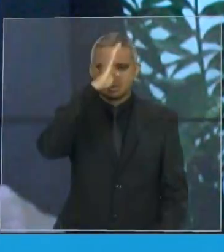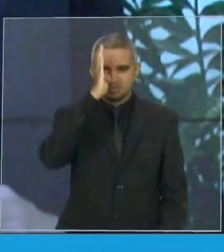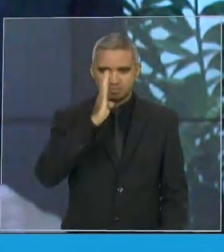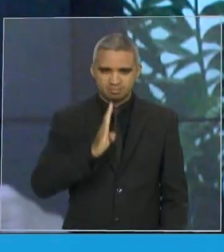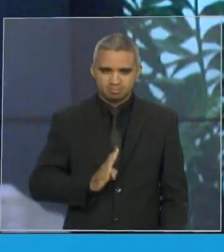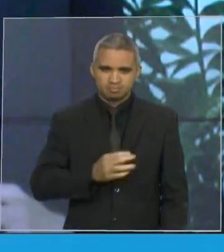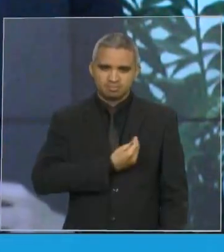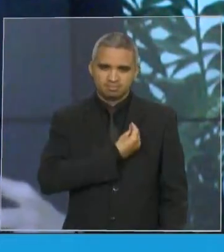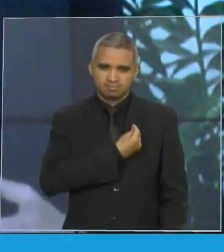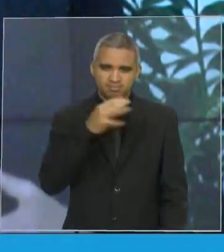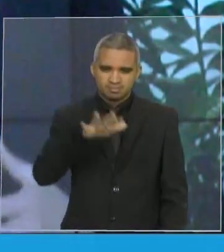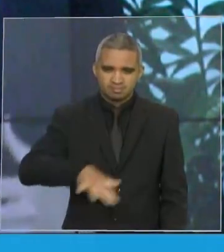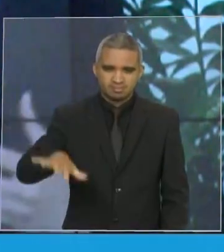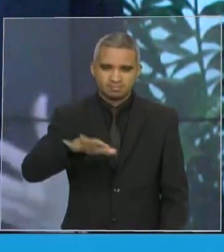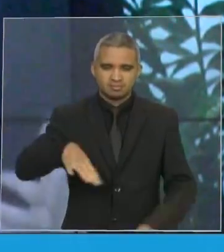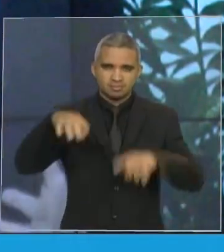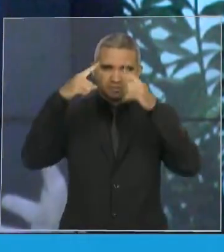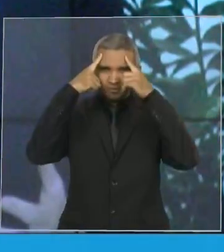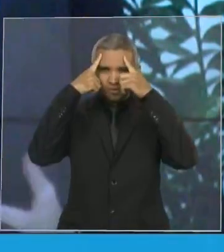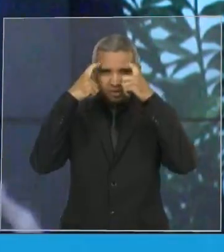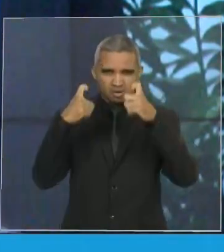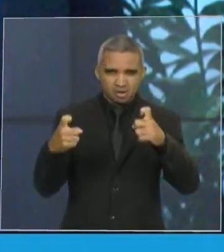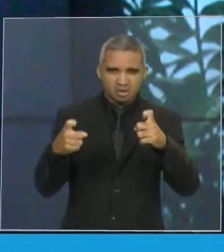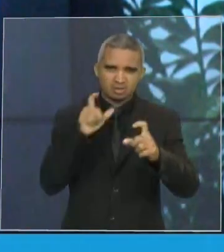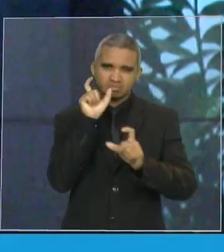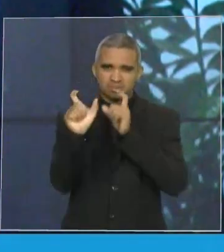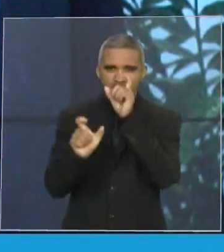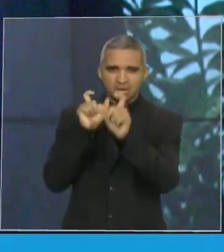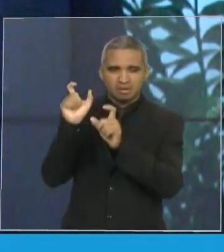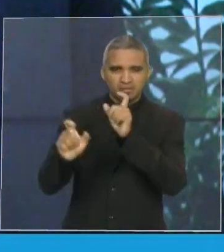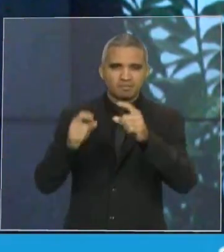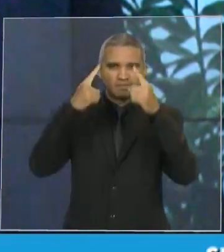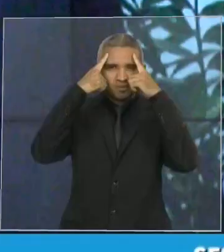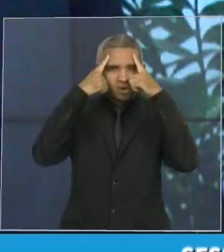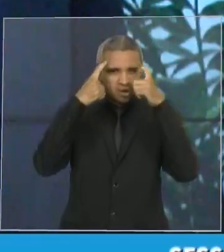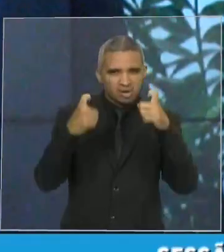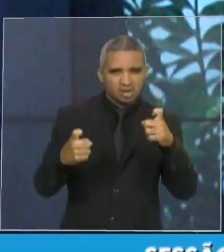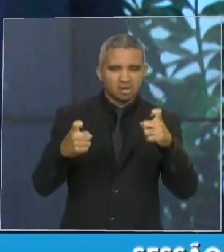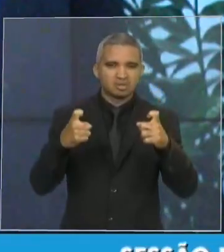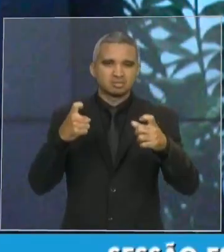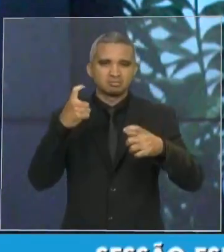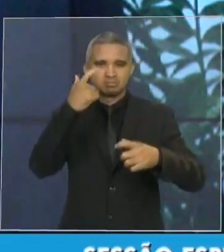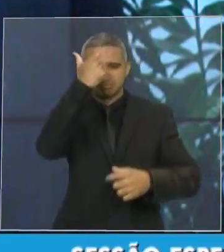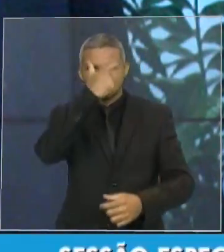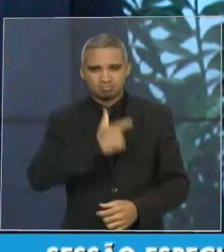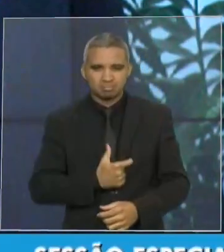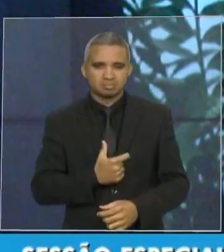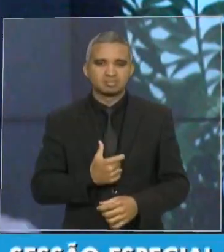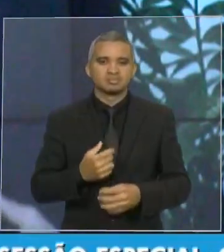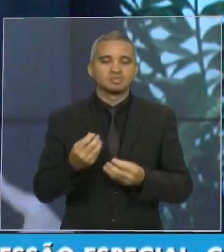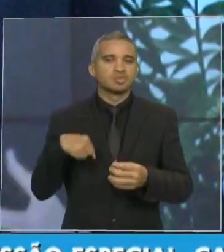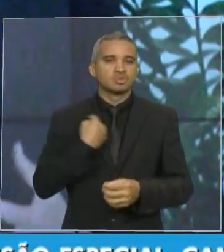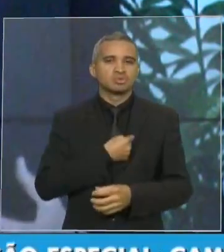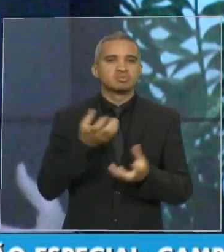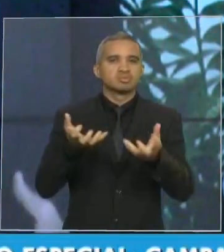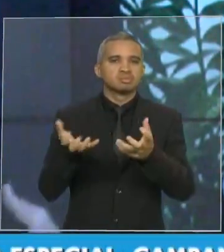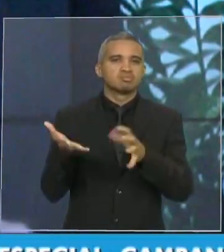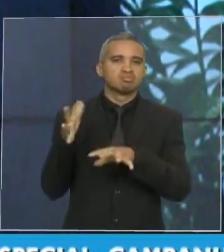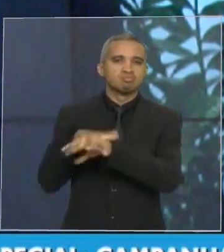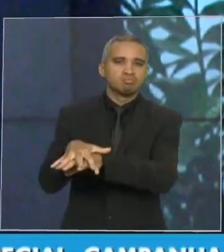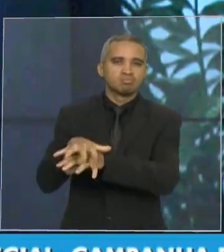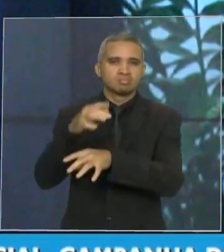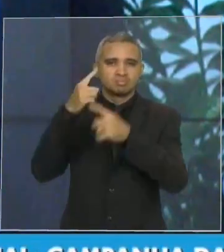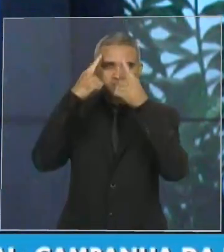relações, e nós desejamos superar a violência. Como superar a violência? Lembrando o lema da